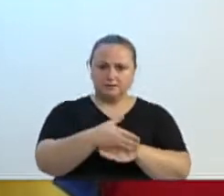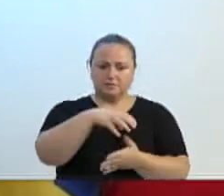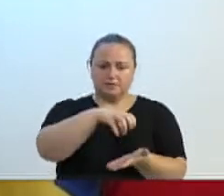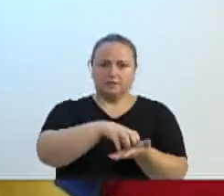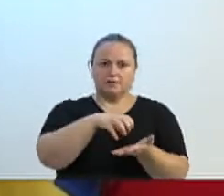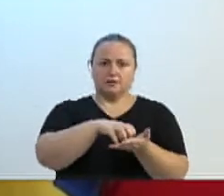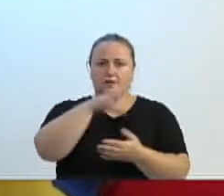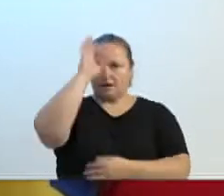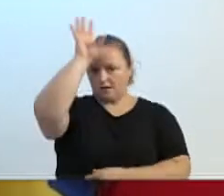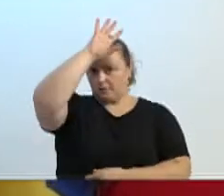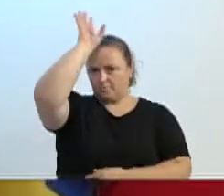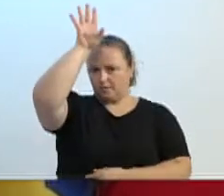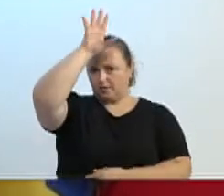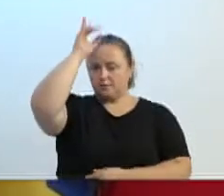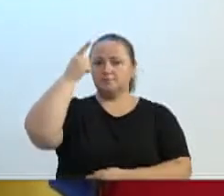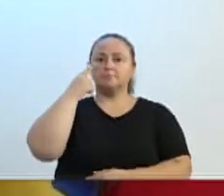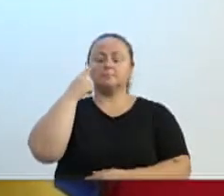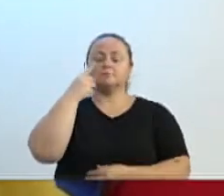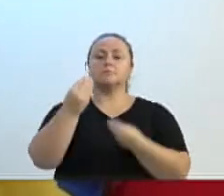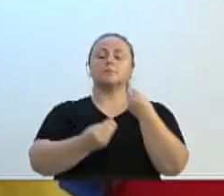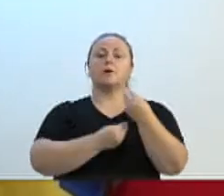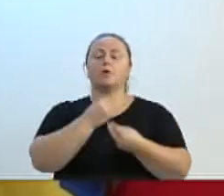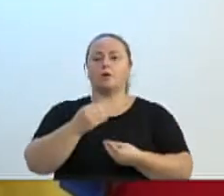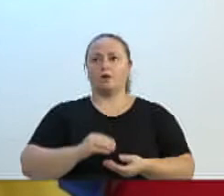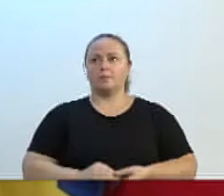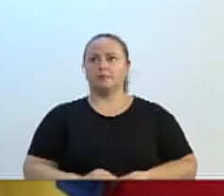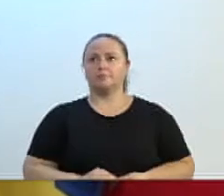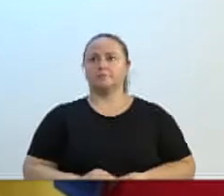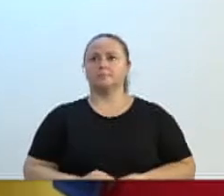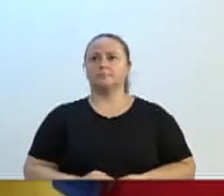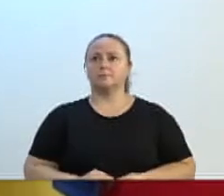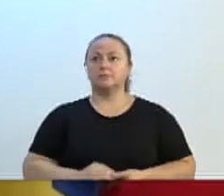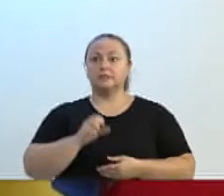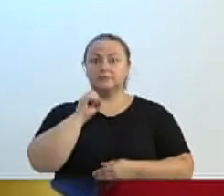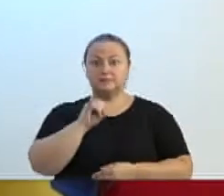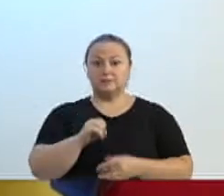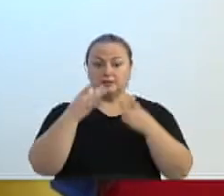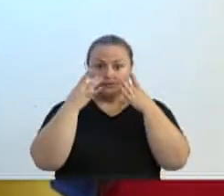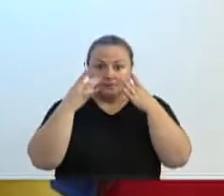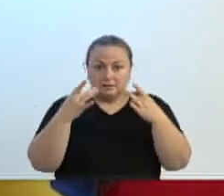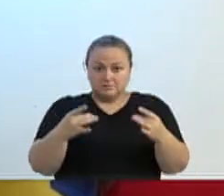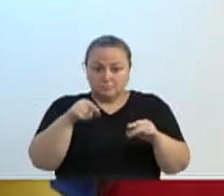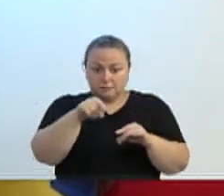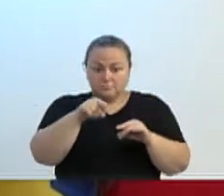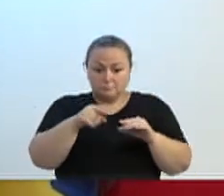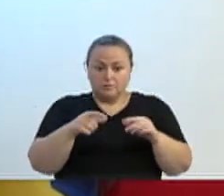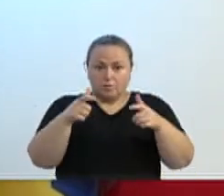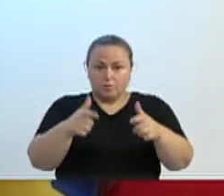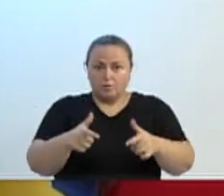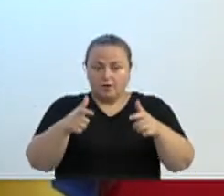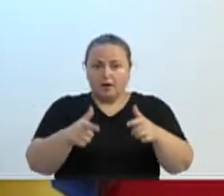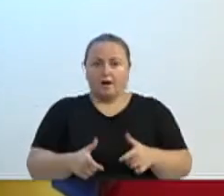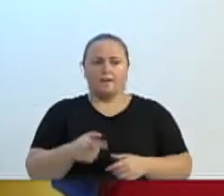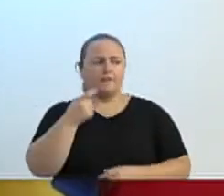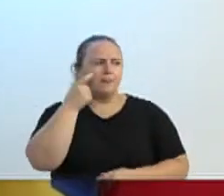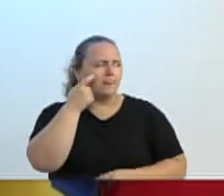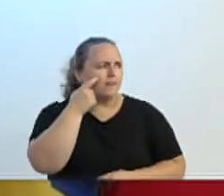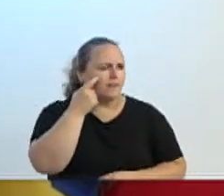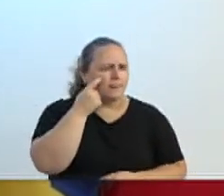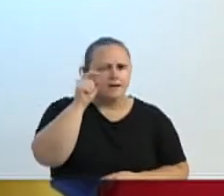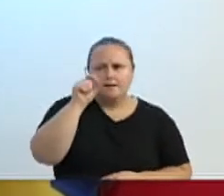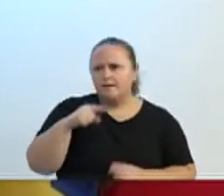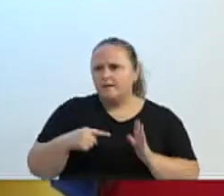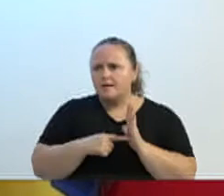está acontecendo na central de ambulância. Quando o sindicato fez a chamada de atenção, fizeram caça às bruxas quem denunciou o